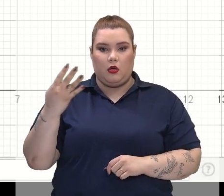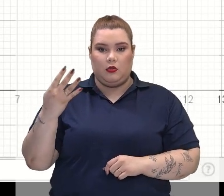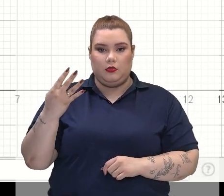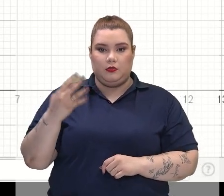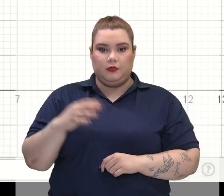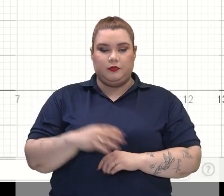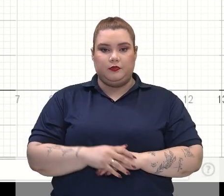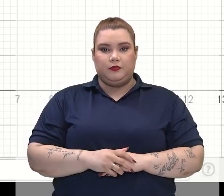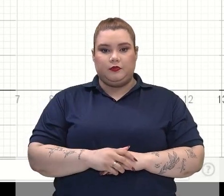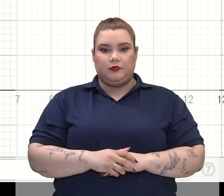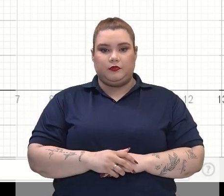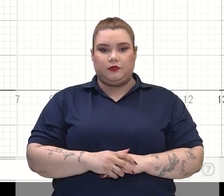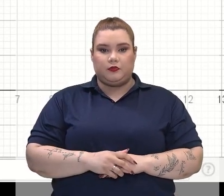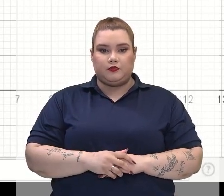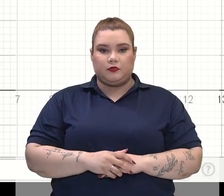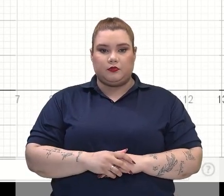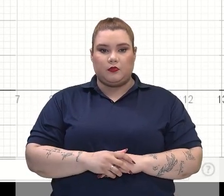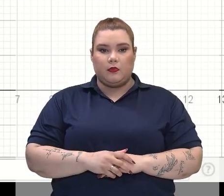aqui.